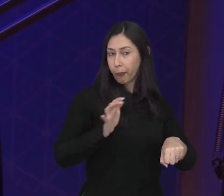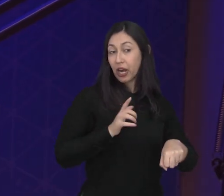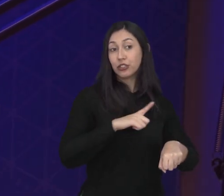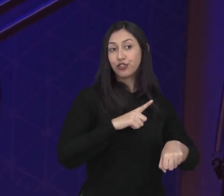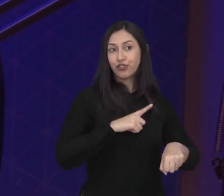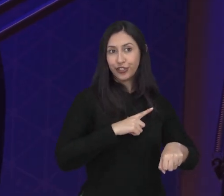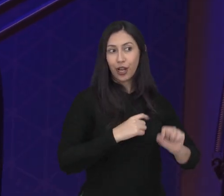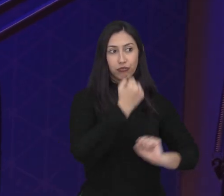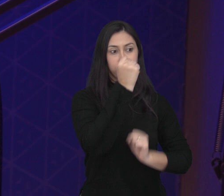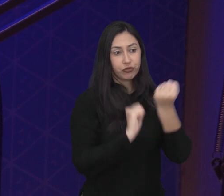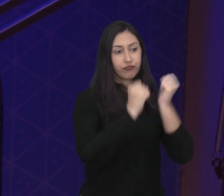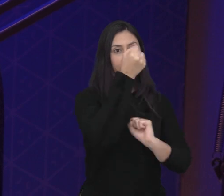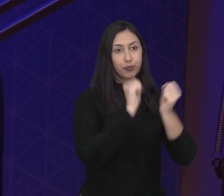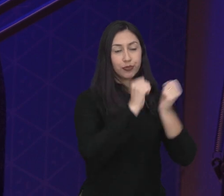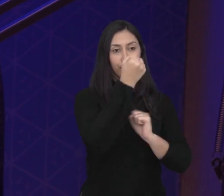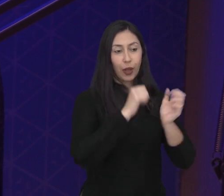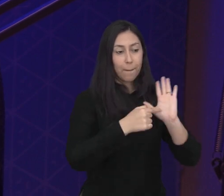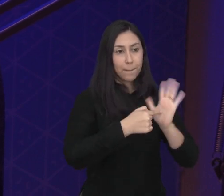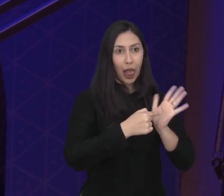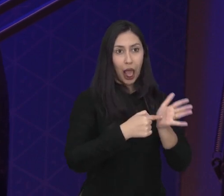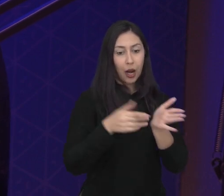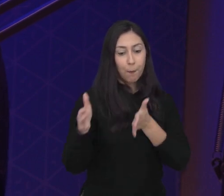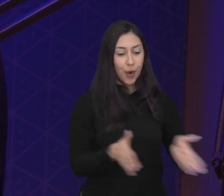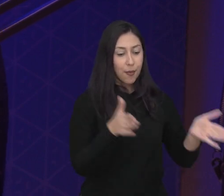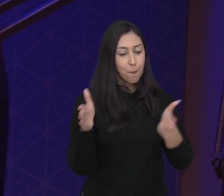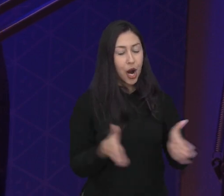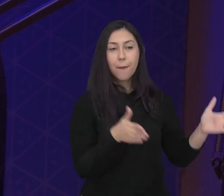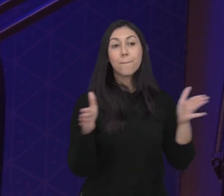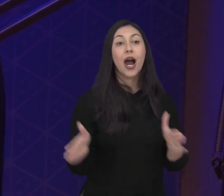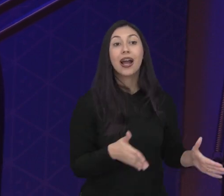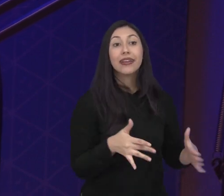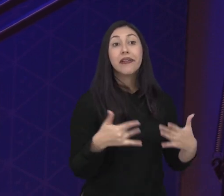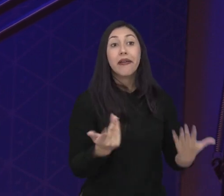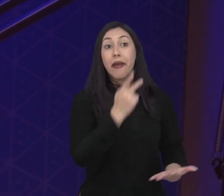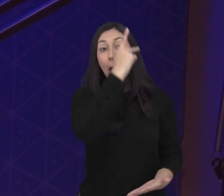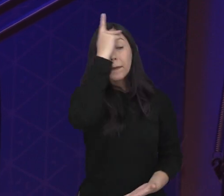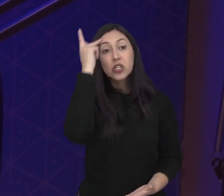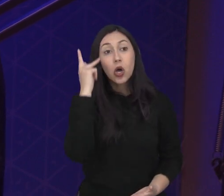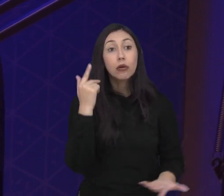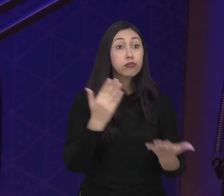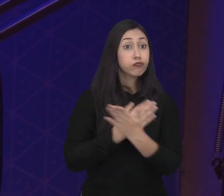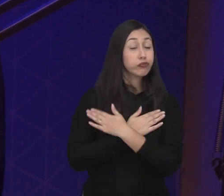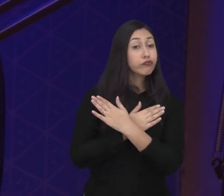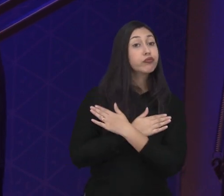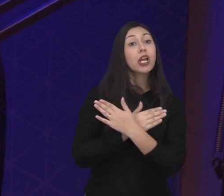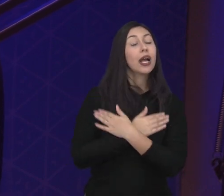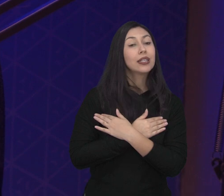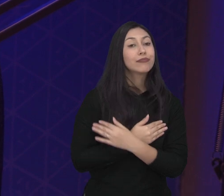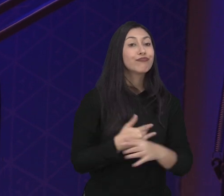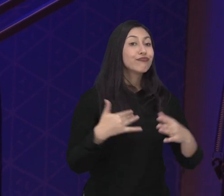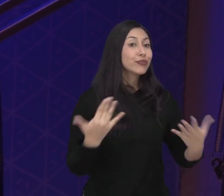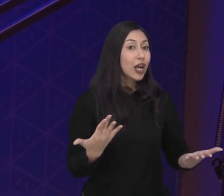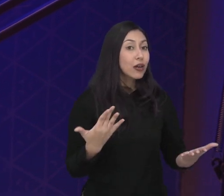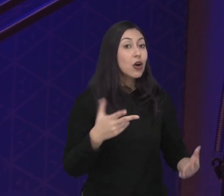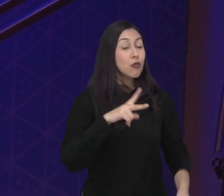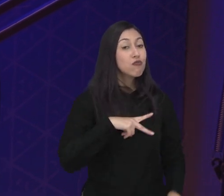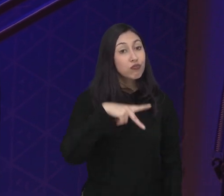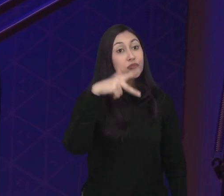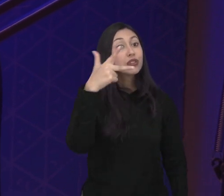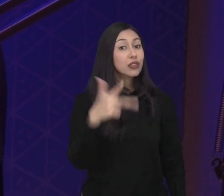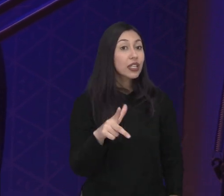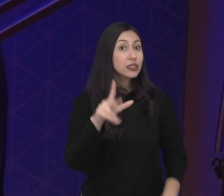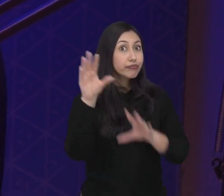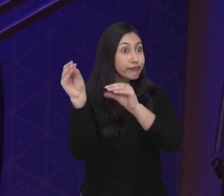empregos, perderam algumas oportunidades. Então a gente tem dois contextos aí. A gente tem portugueses que, por exemplo, faziam parte da